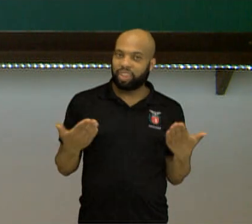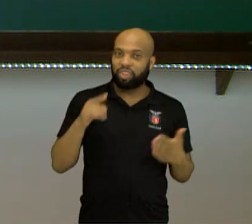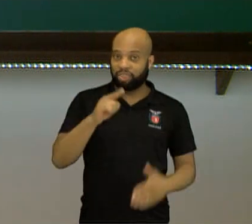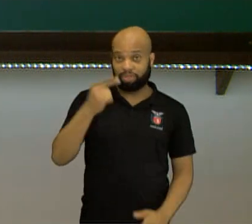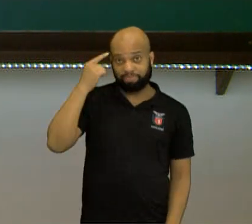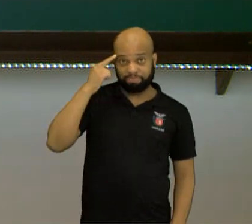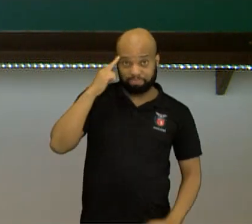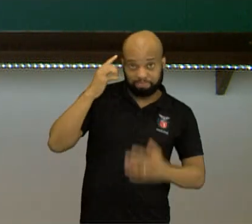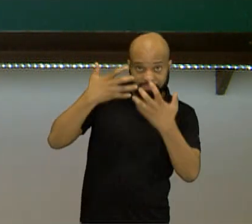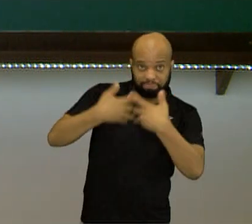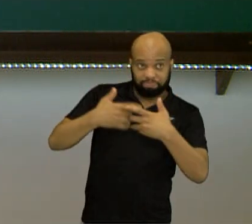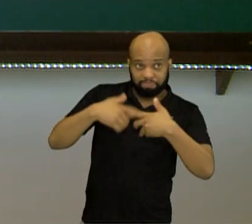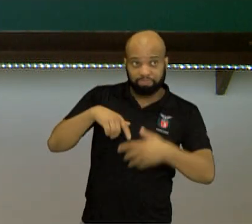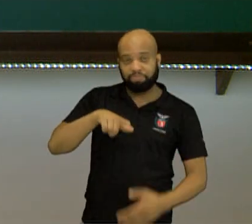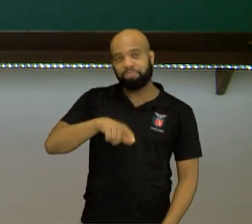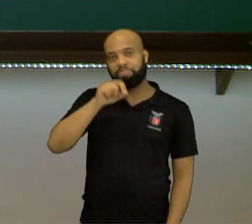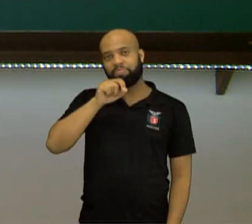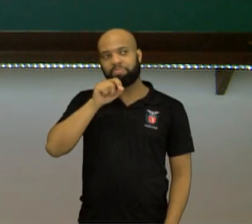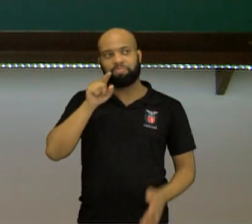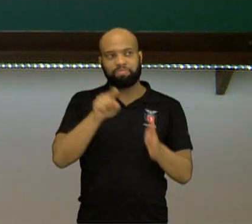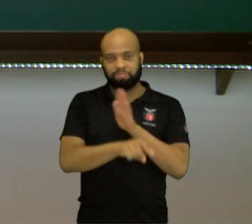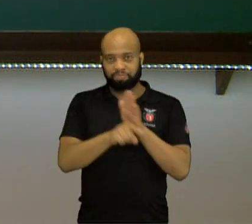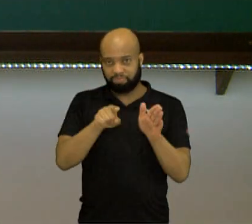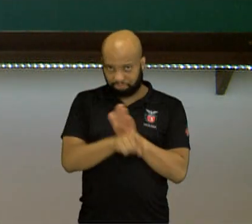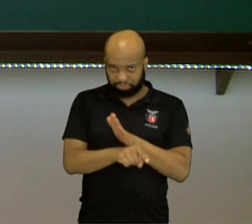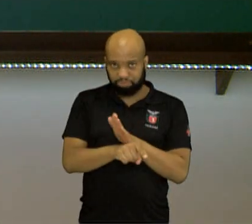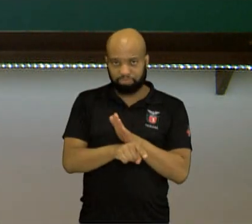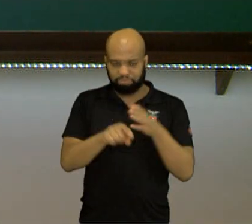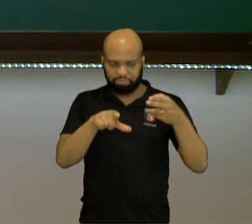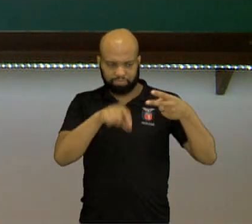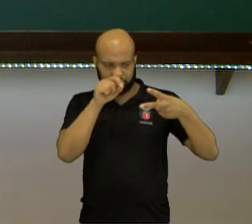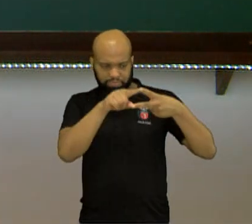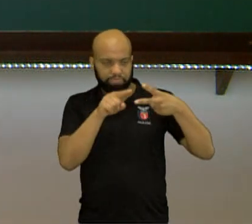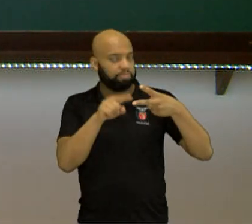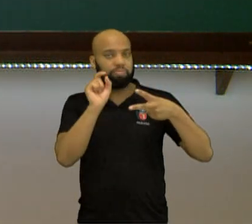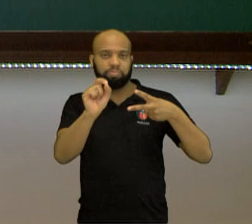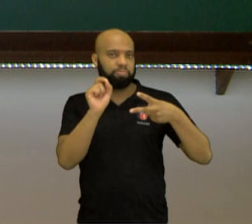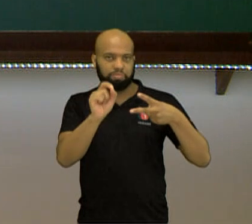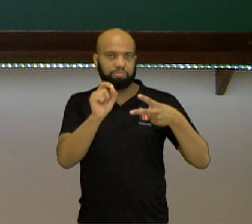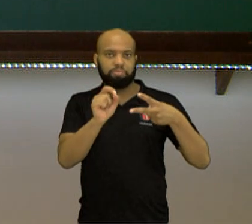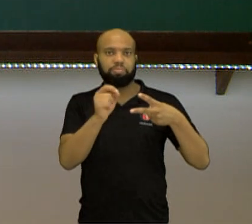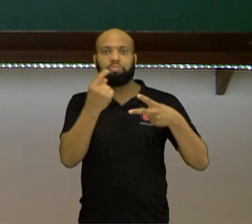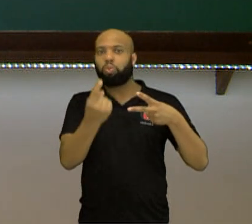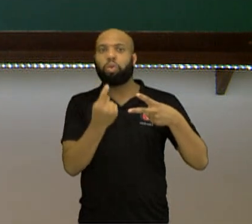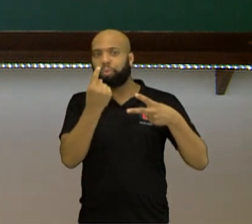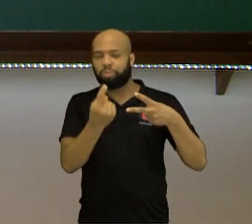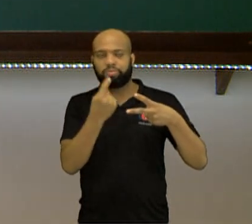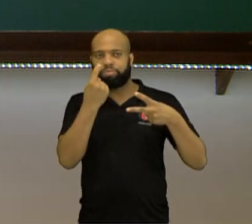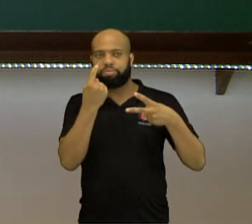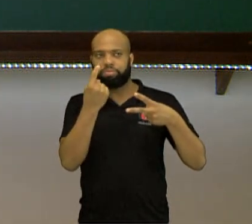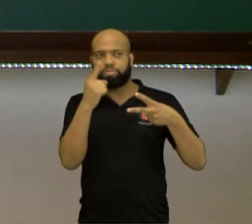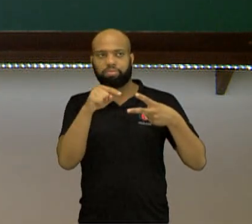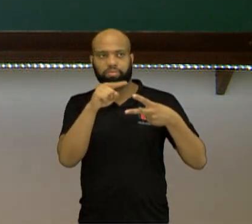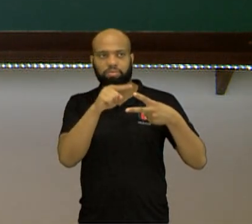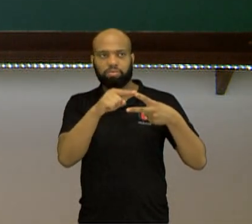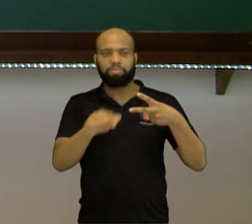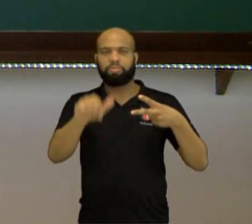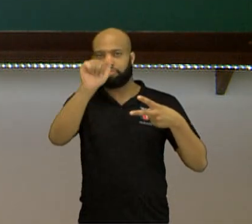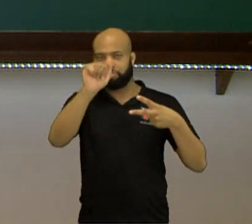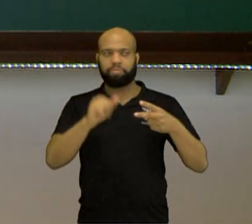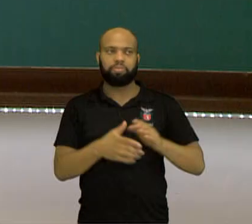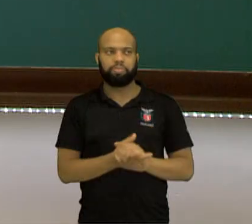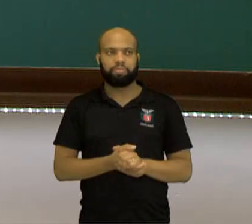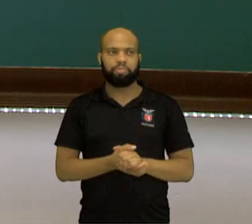Pensaram nessa? Questão bem legal e também bem de boa, né? Então, qual que é a resposta? A resposta é letra